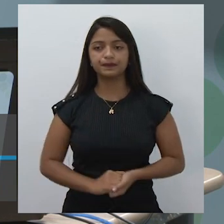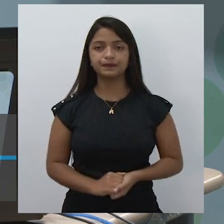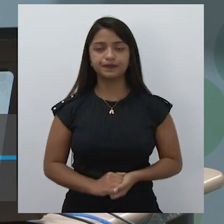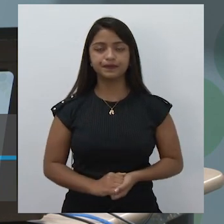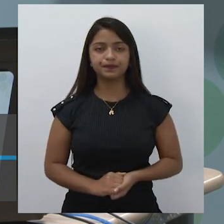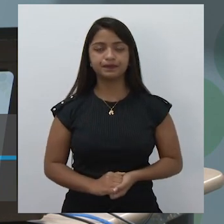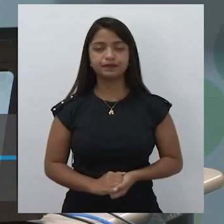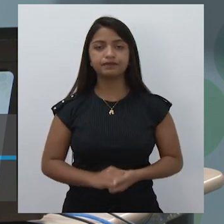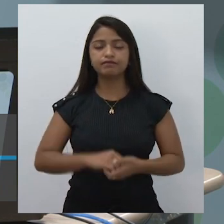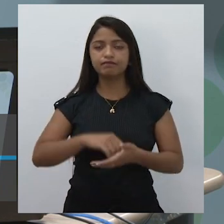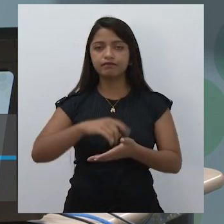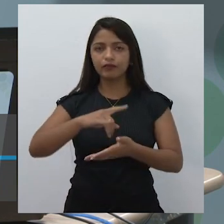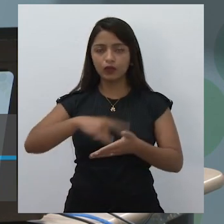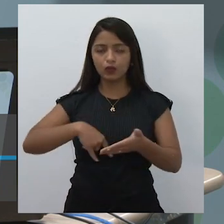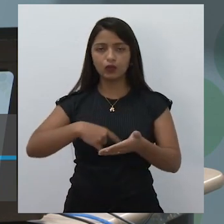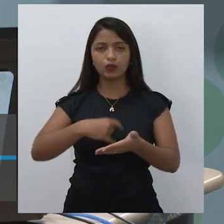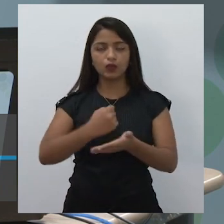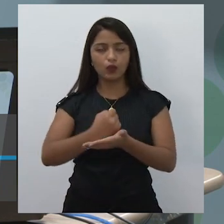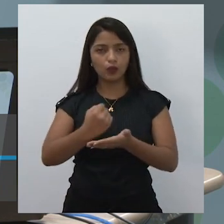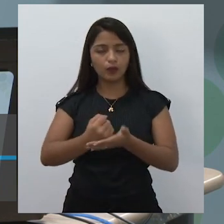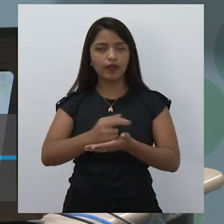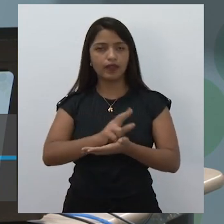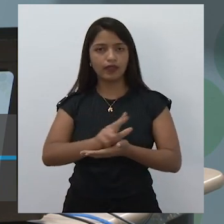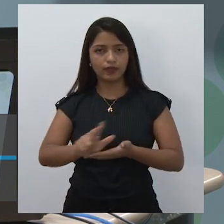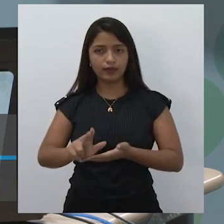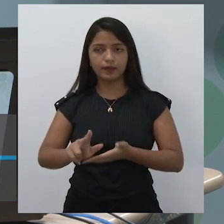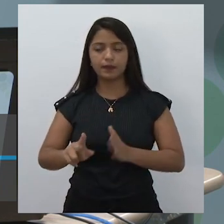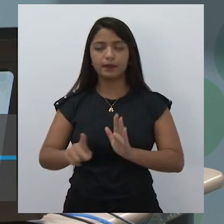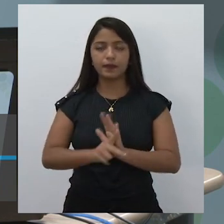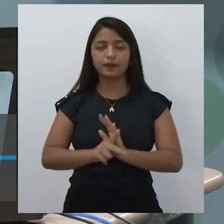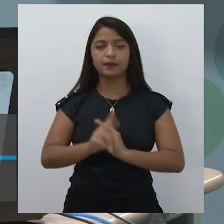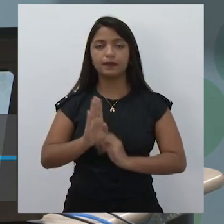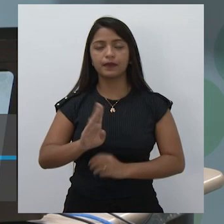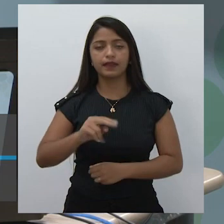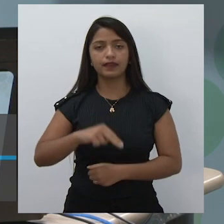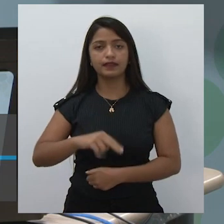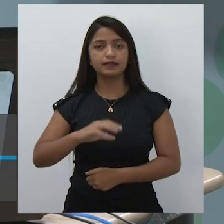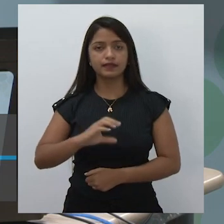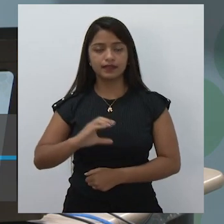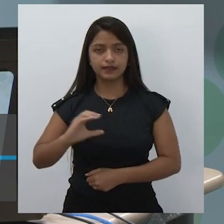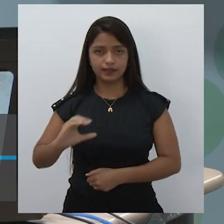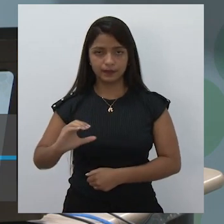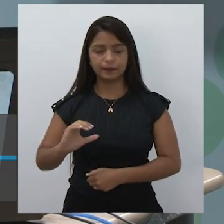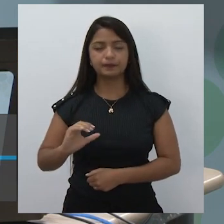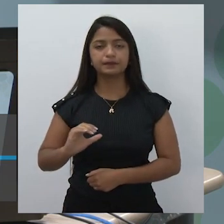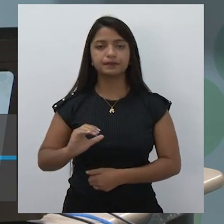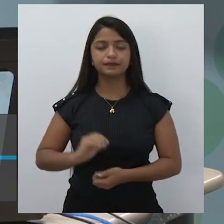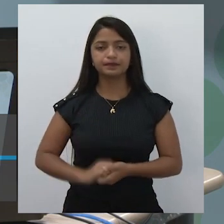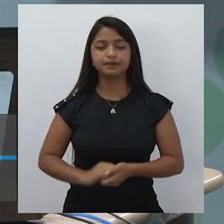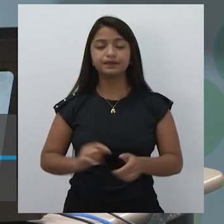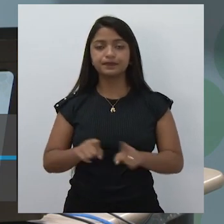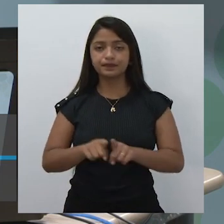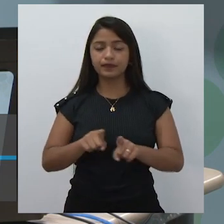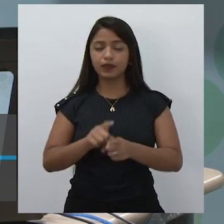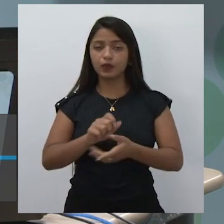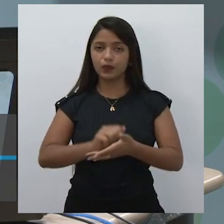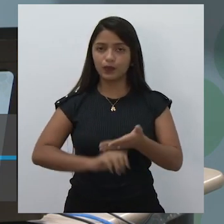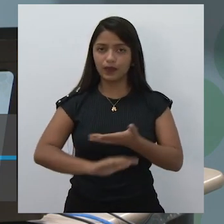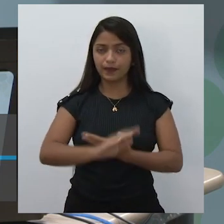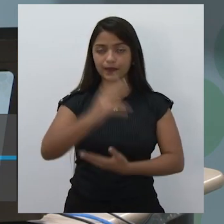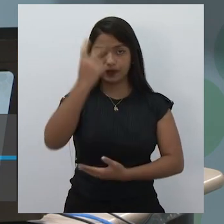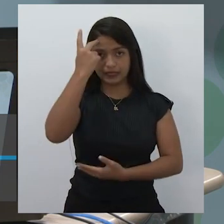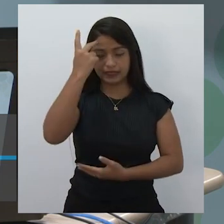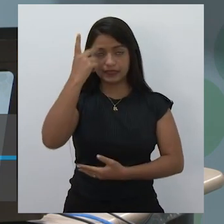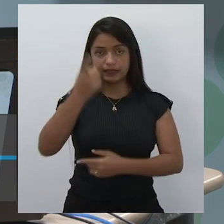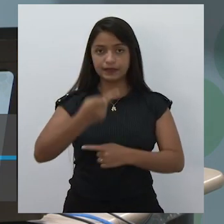os documentos, né, da Base Nacional Comum Curricular, do Currículo Paulista, né, na